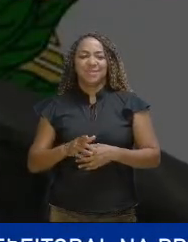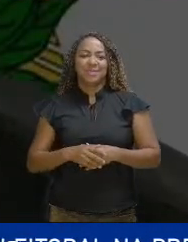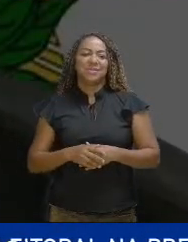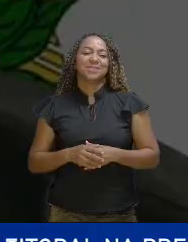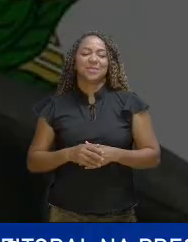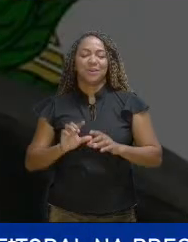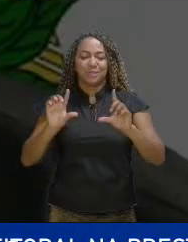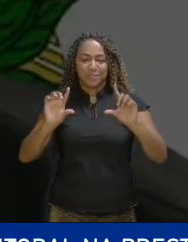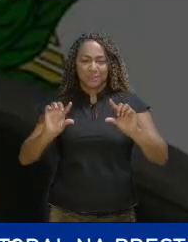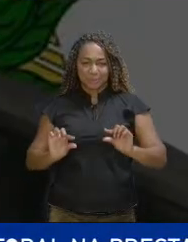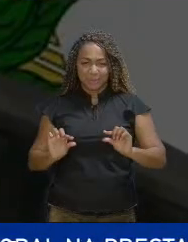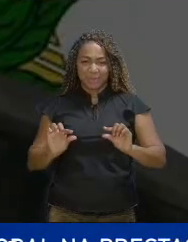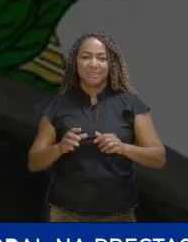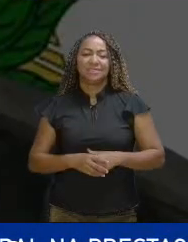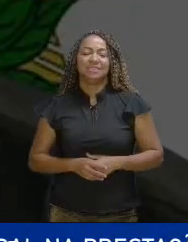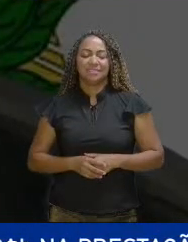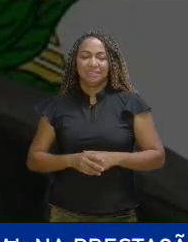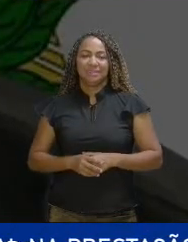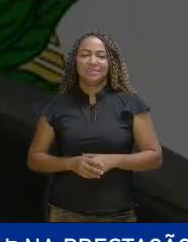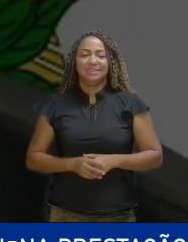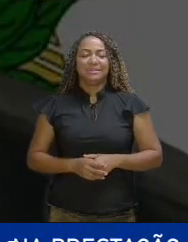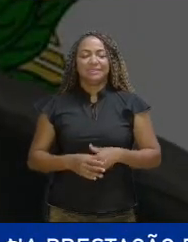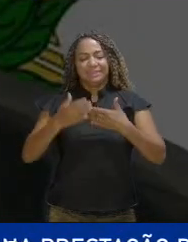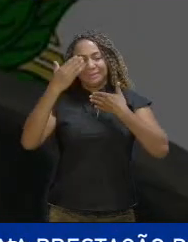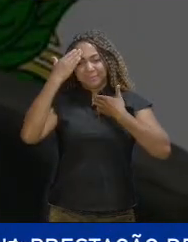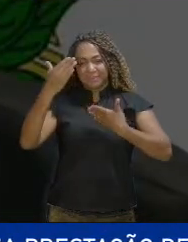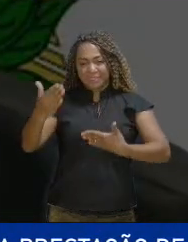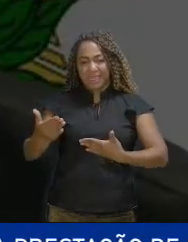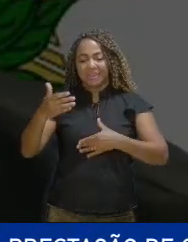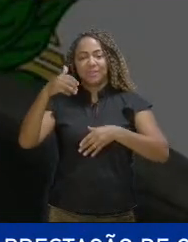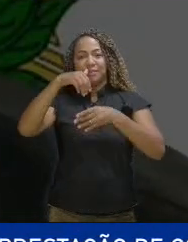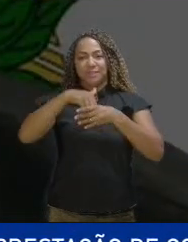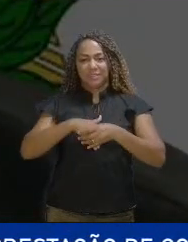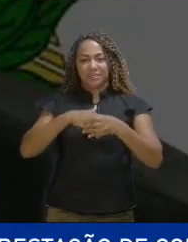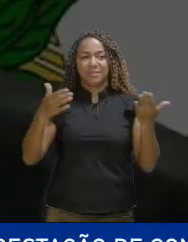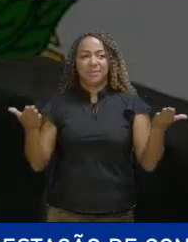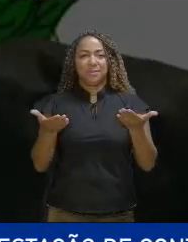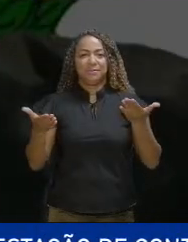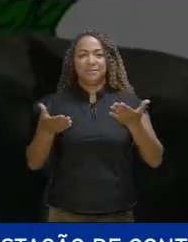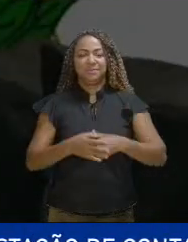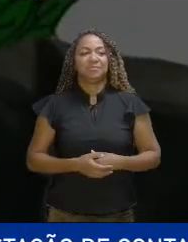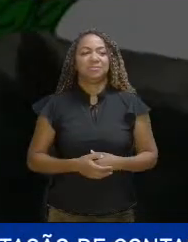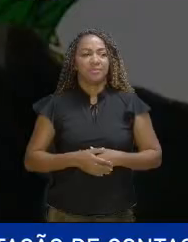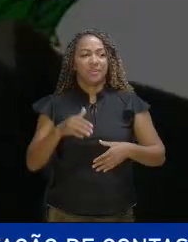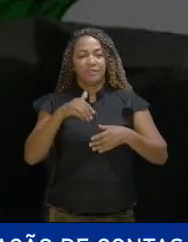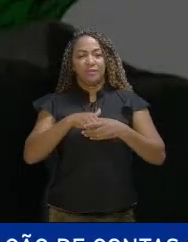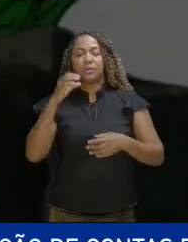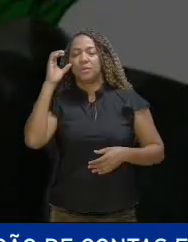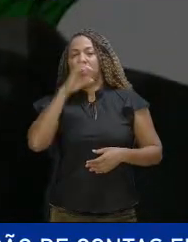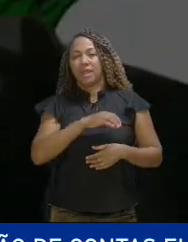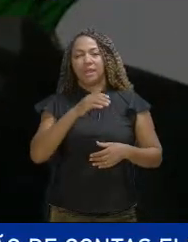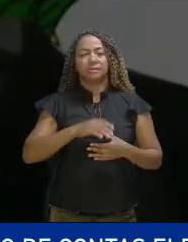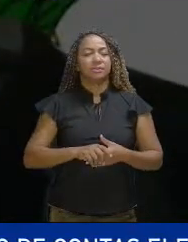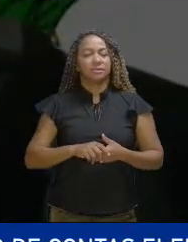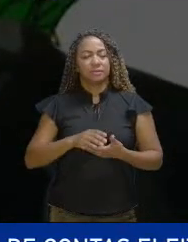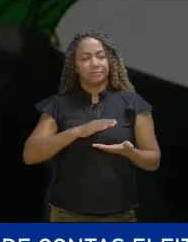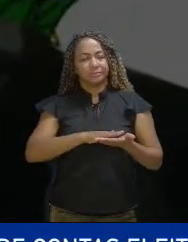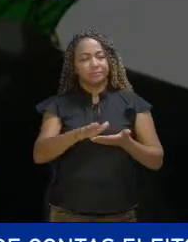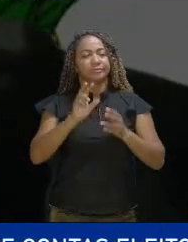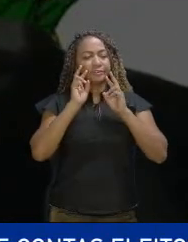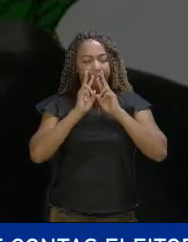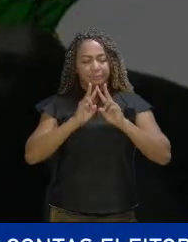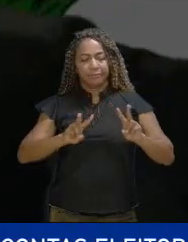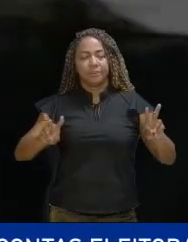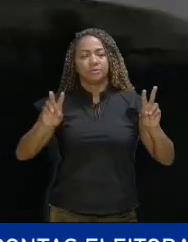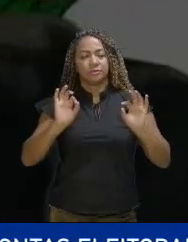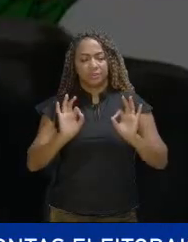tela, o né? juiz Normando de Souza, Mas, ele sorri. brincadeiras à parte, vamos para o voto. É um voto rápido, está disponibilizado para Vossas